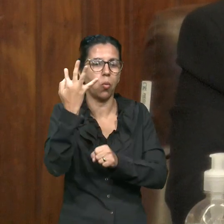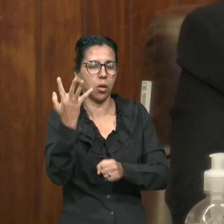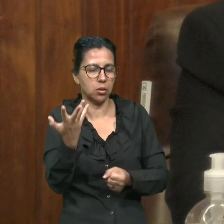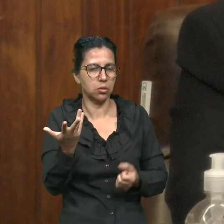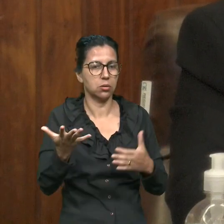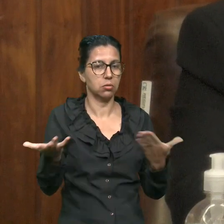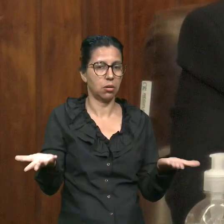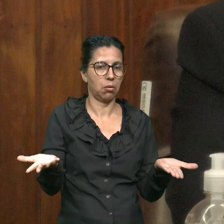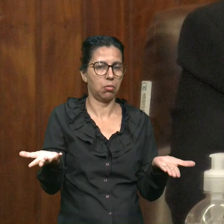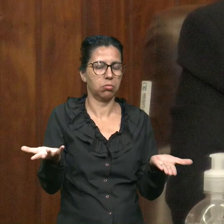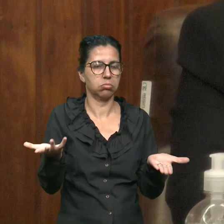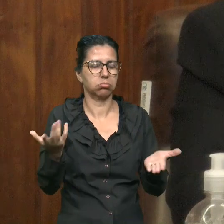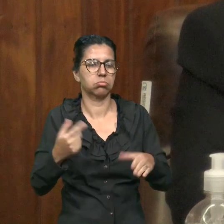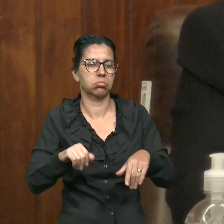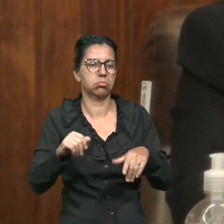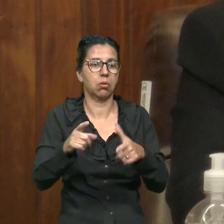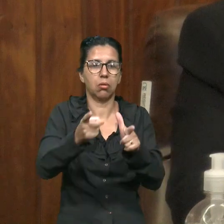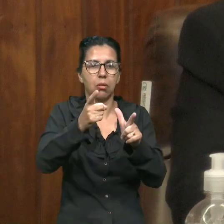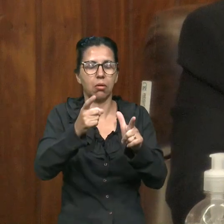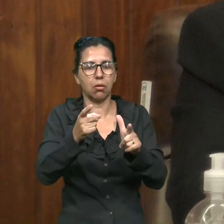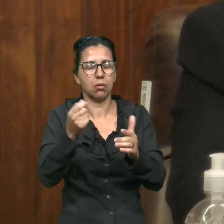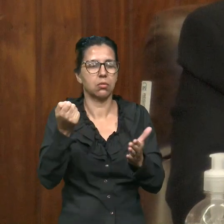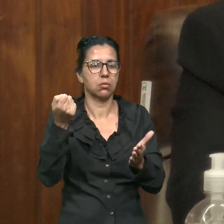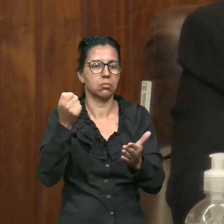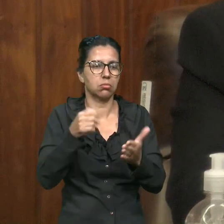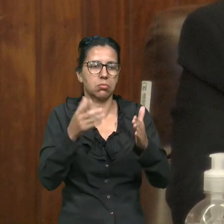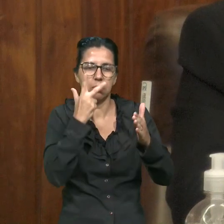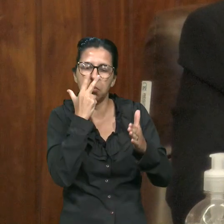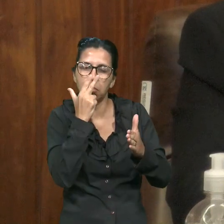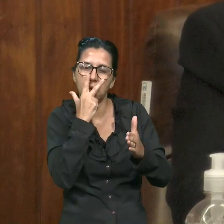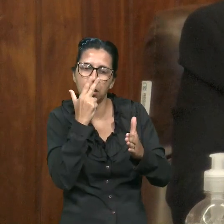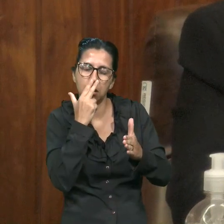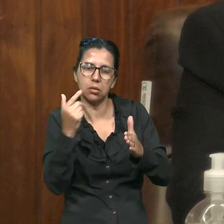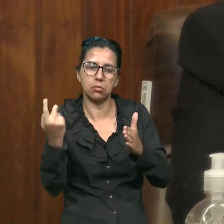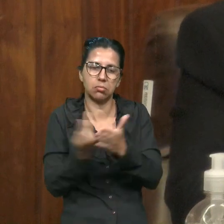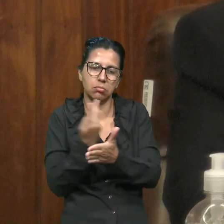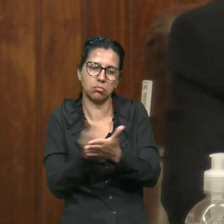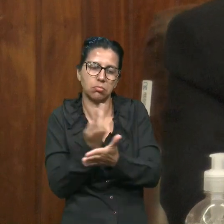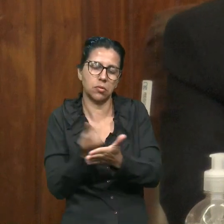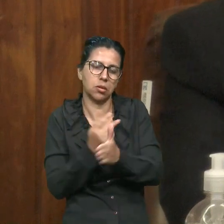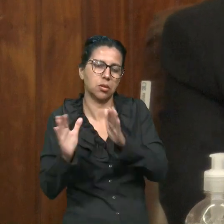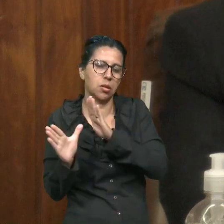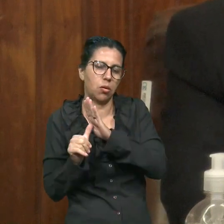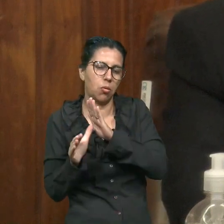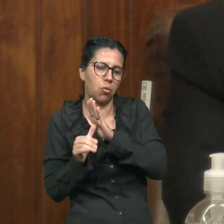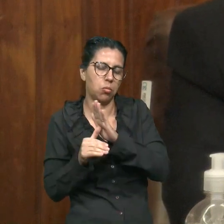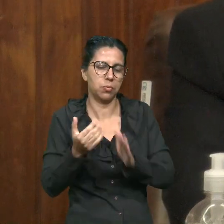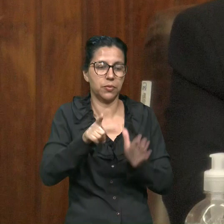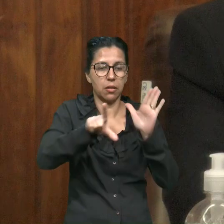nos remete às penalidades quanto às fraudes licitatórias. A Lei